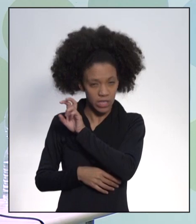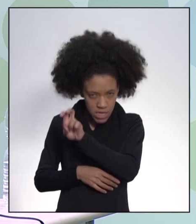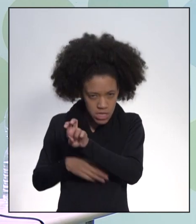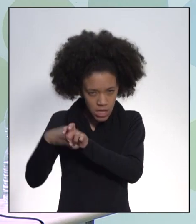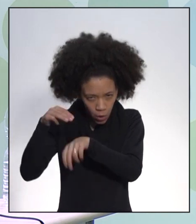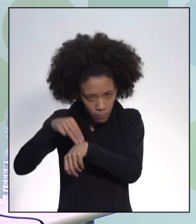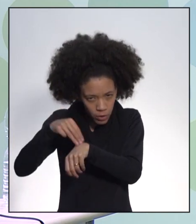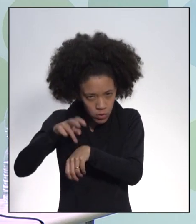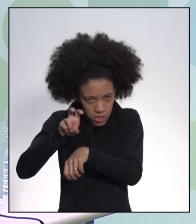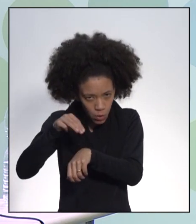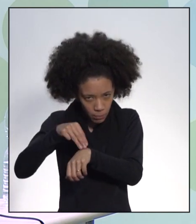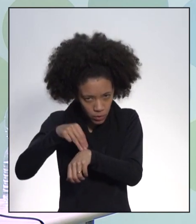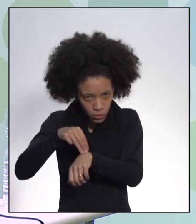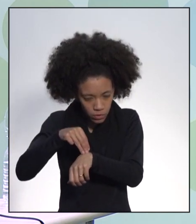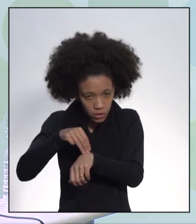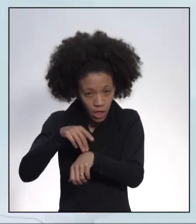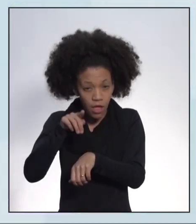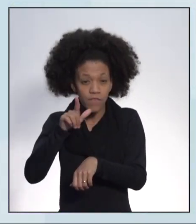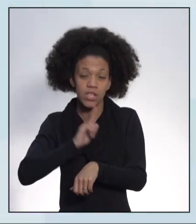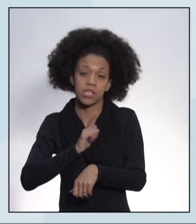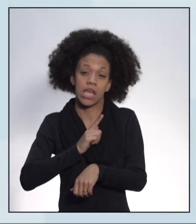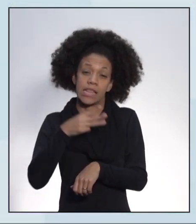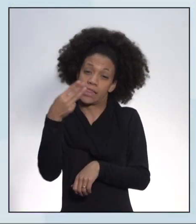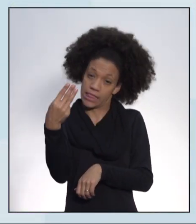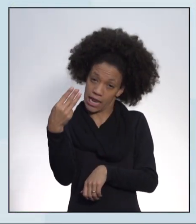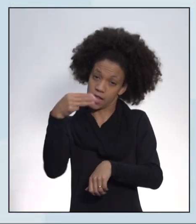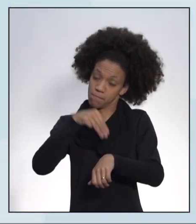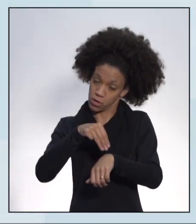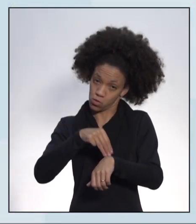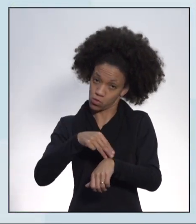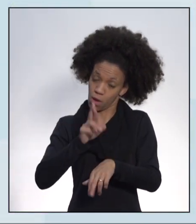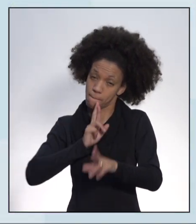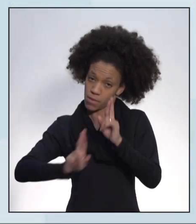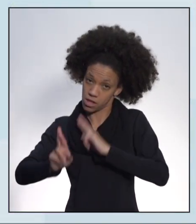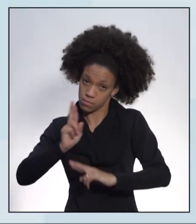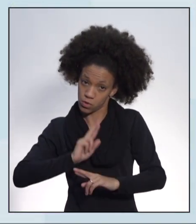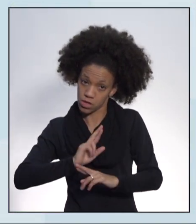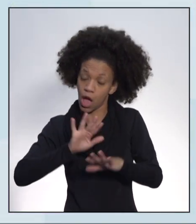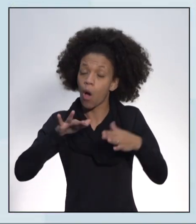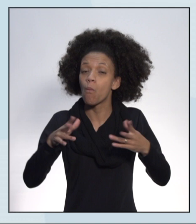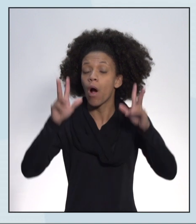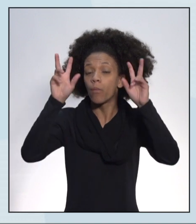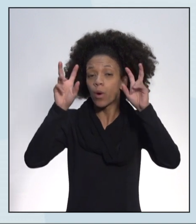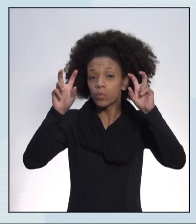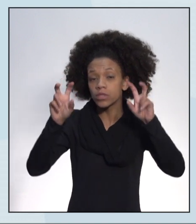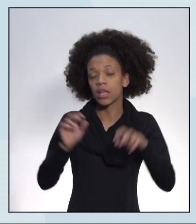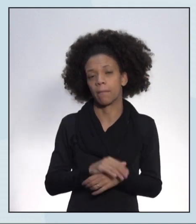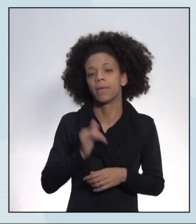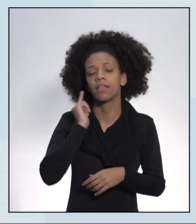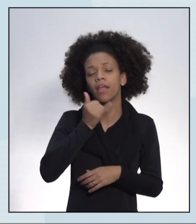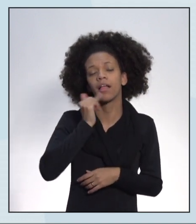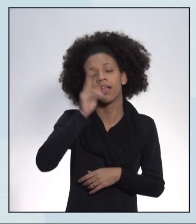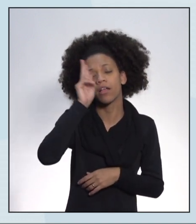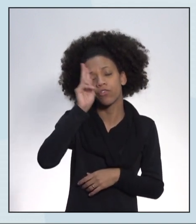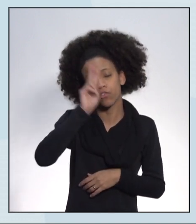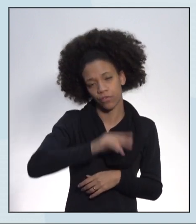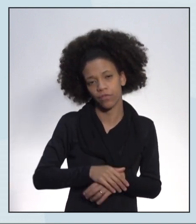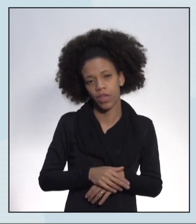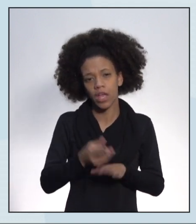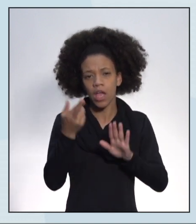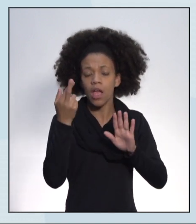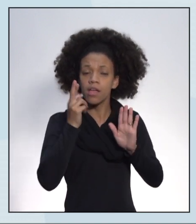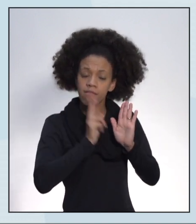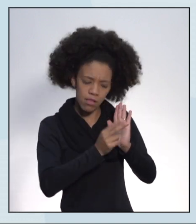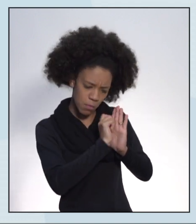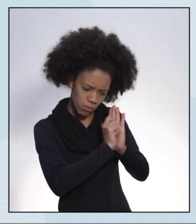minutos, mas vocês têm 3 minutinhos para responder qual é o tema do conto que acabamos de ler, tá? E respondam no caderno.